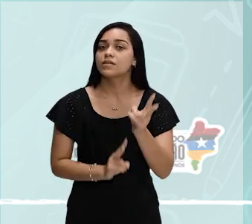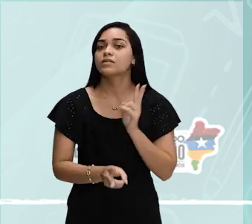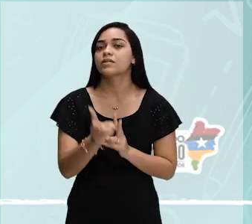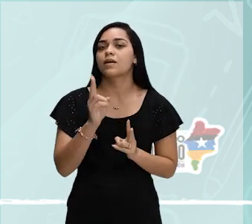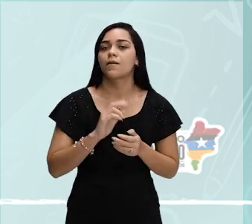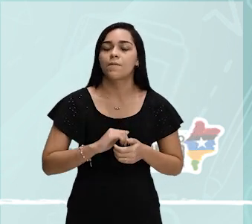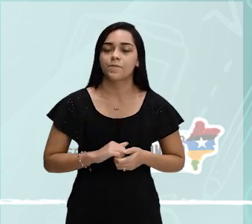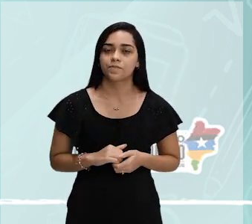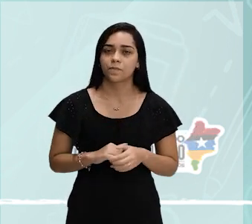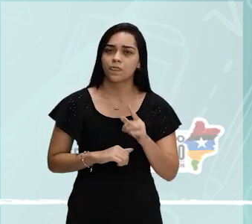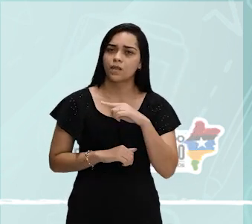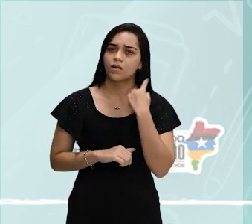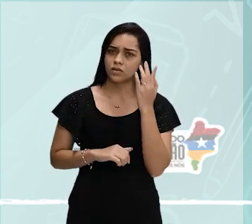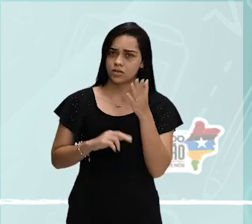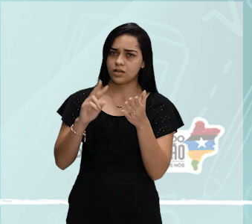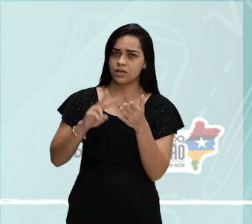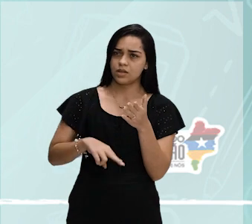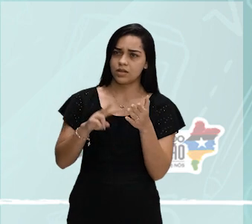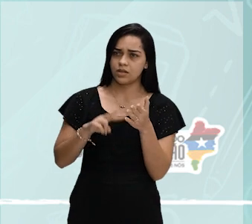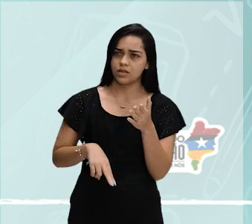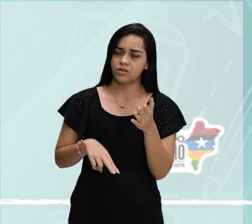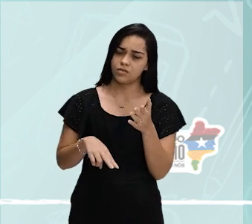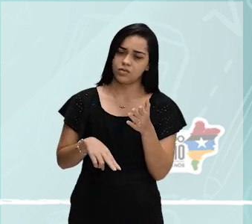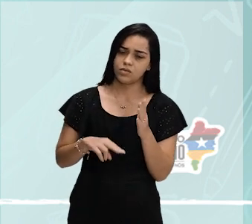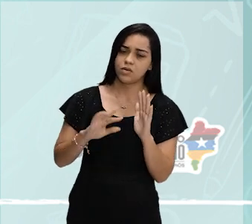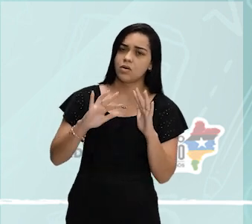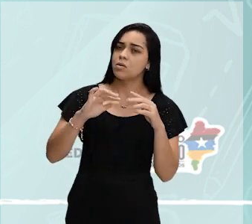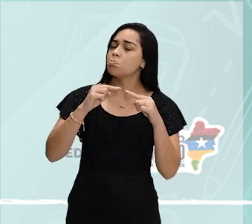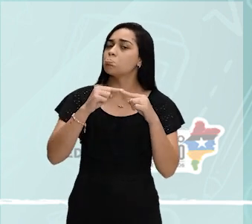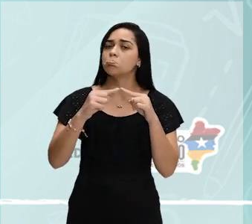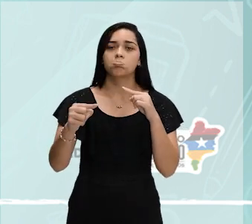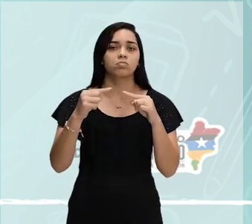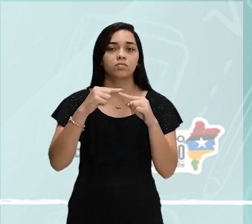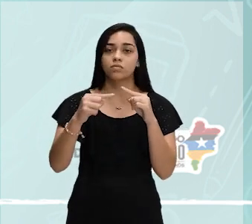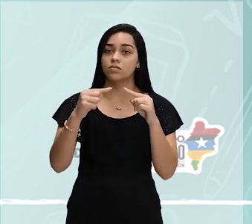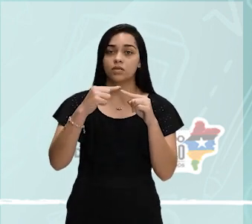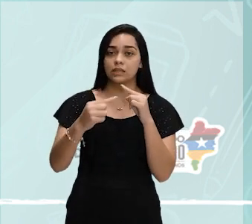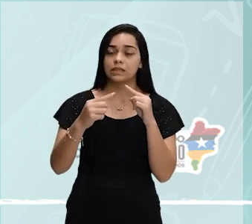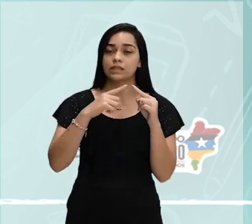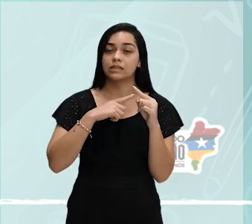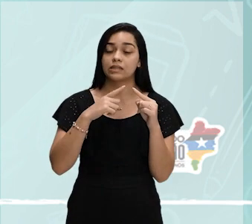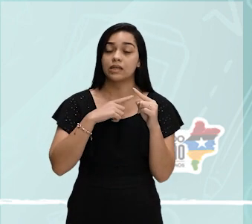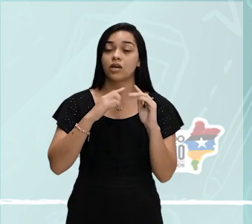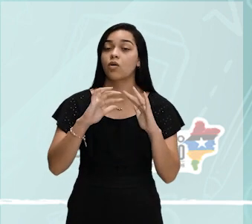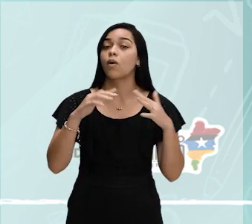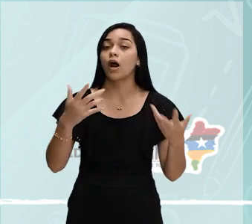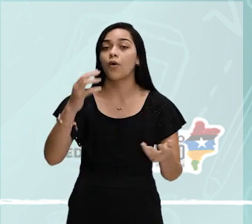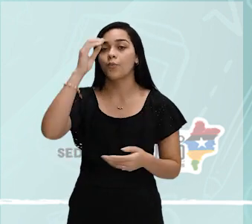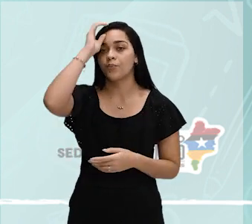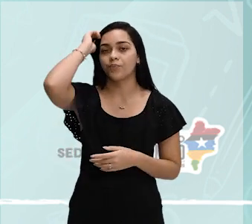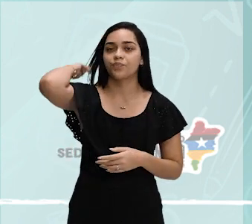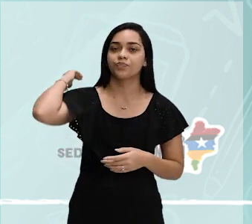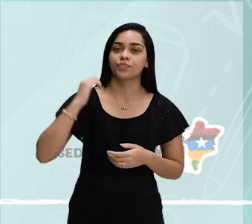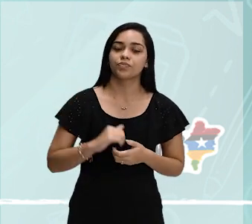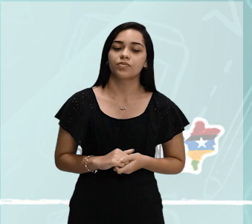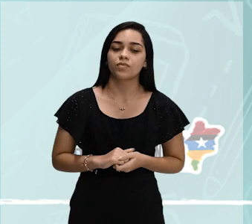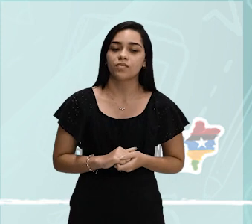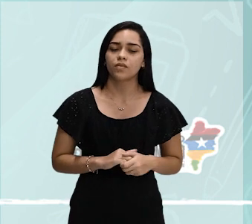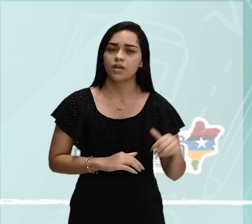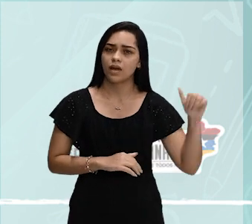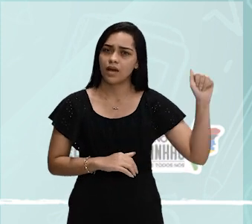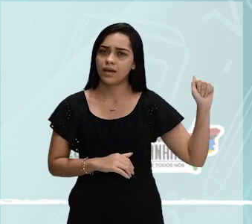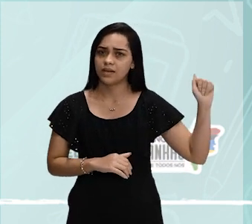de acordo com o que a gente leu aqui, a alternativa que não vai corresponder a essa afirmação é: o